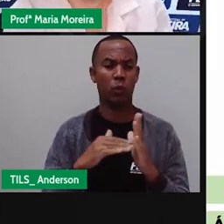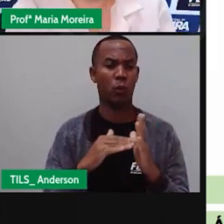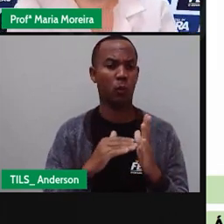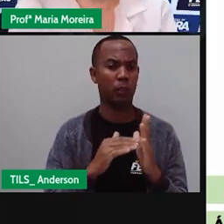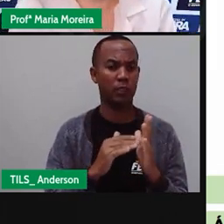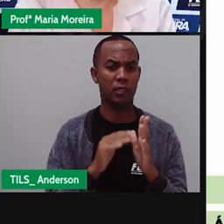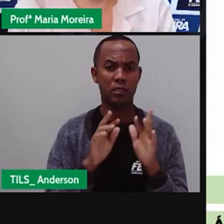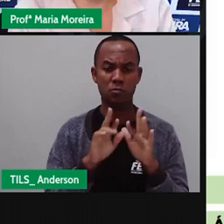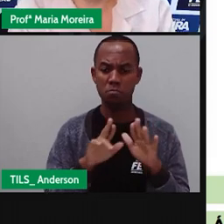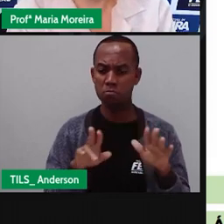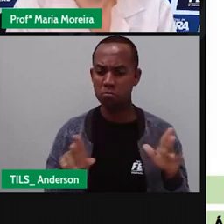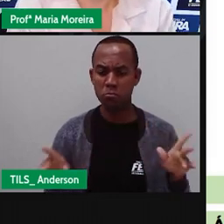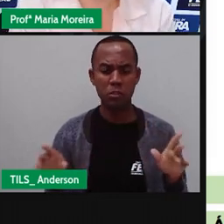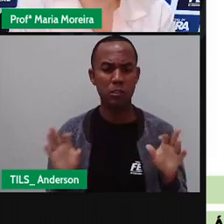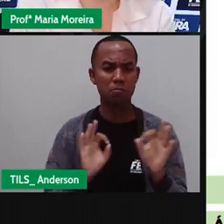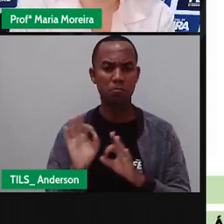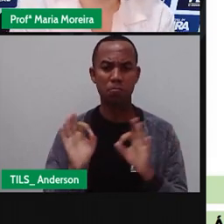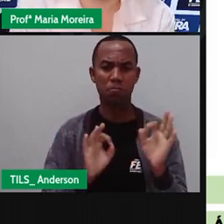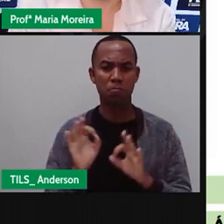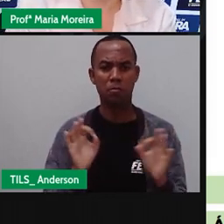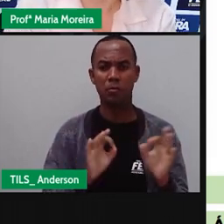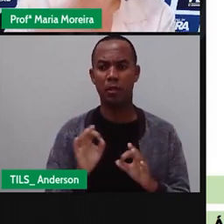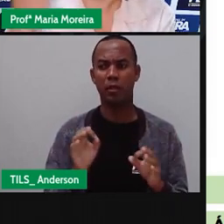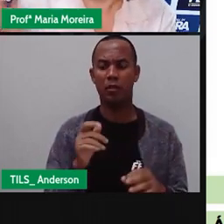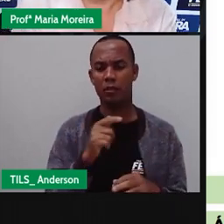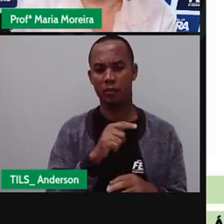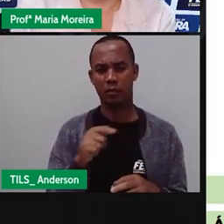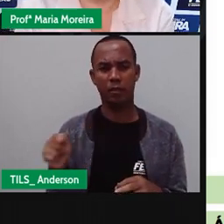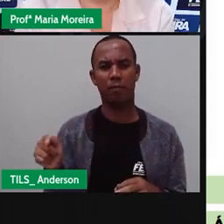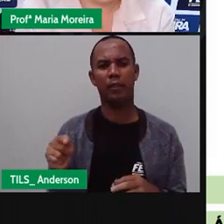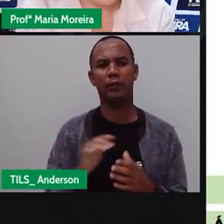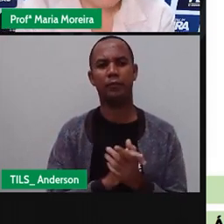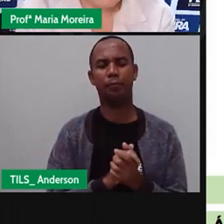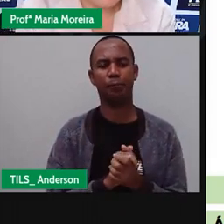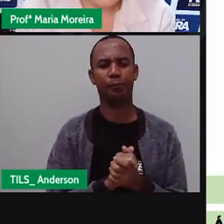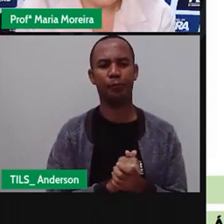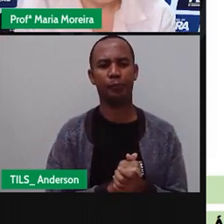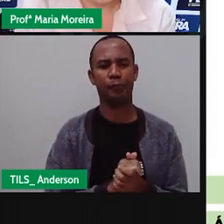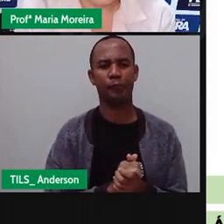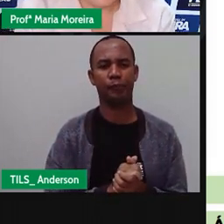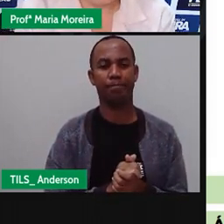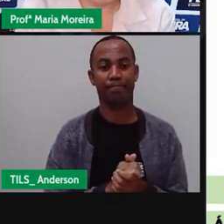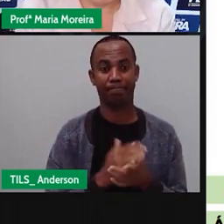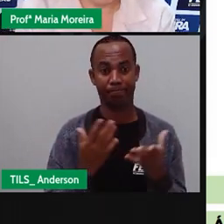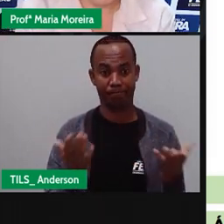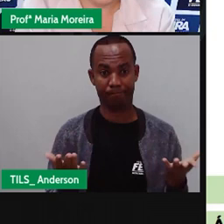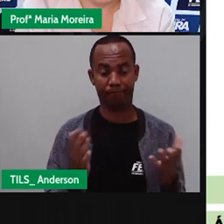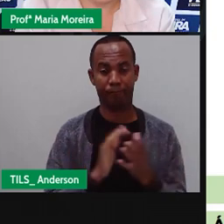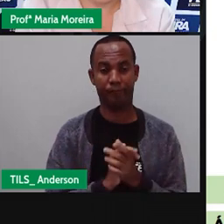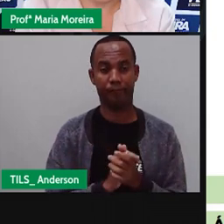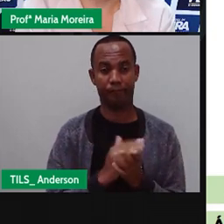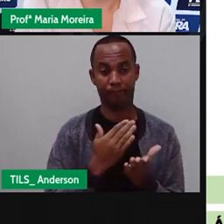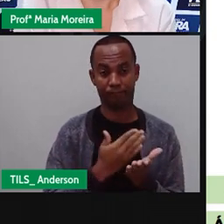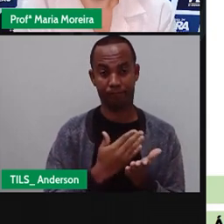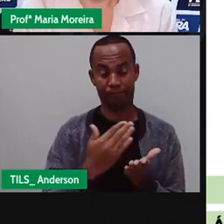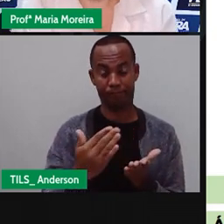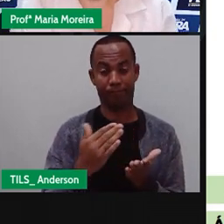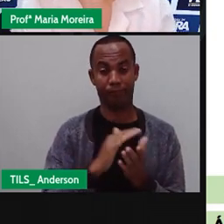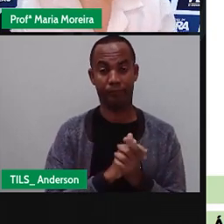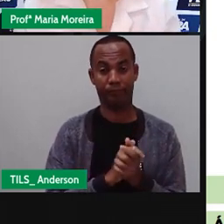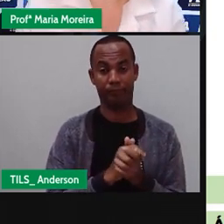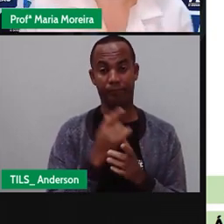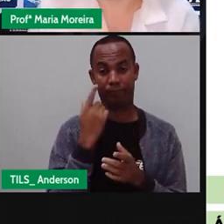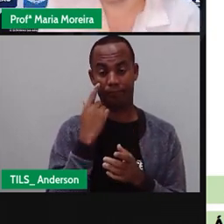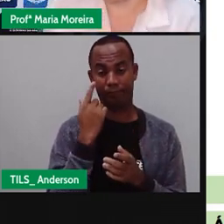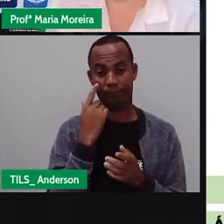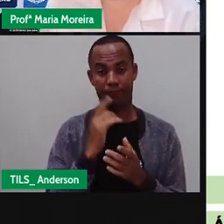que a gente já fez aí, né? Durante o quê? Durante essa semana. Certo? Vamos lá, Anderson? Vamos